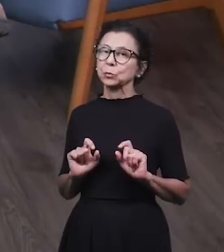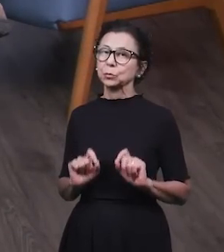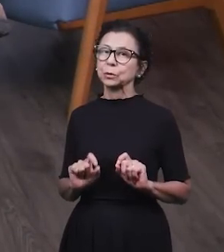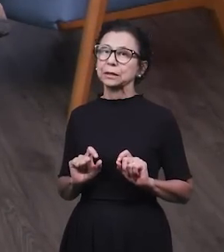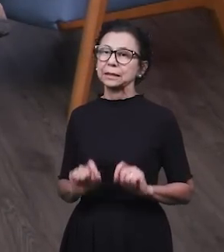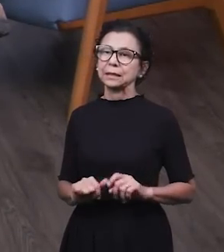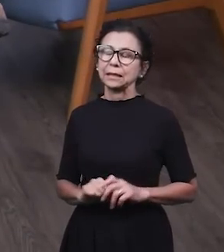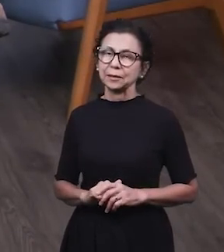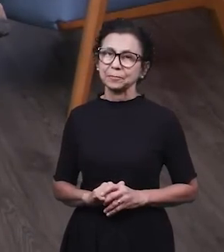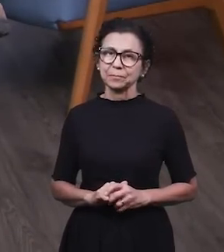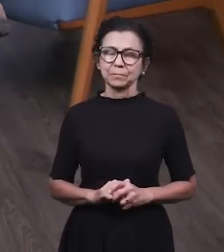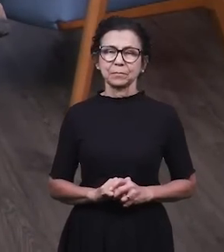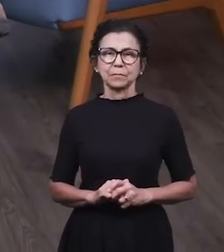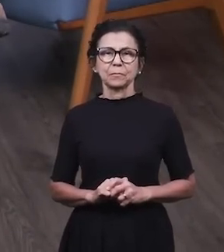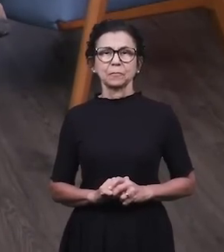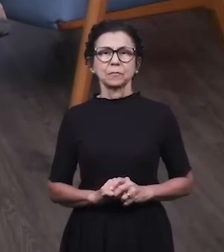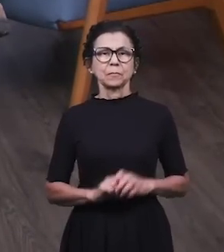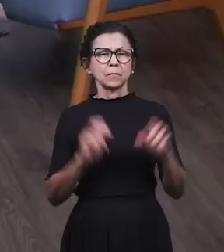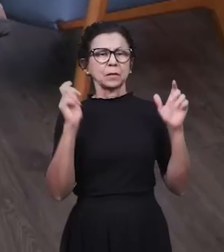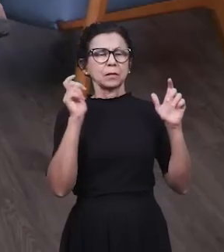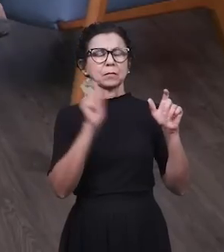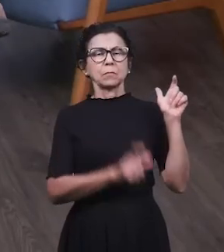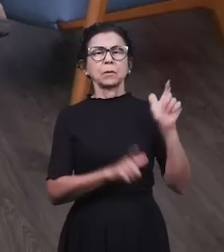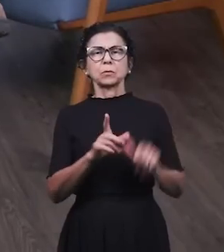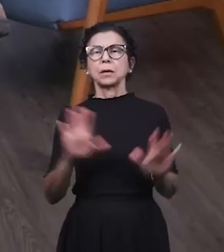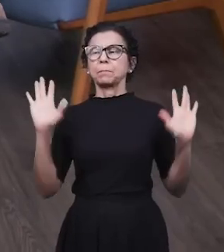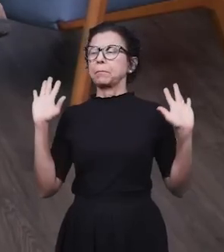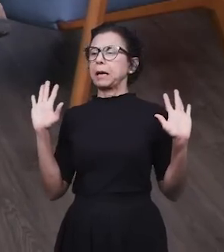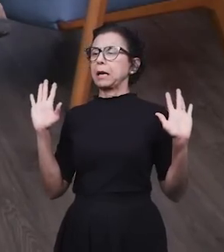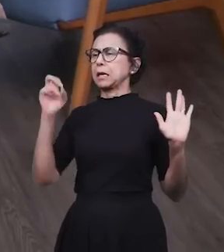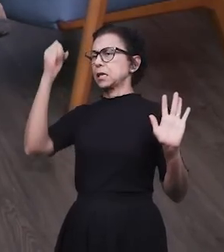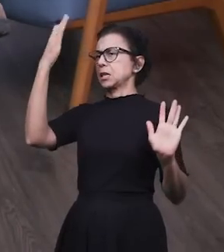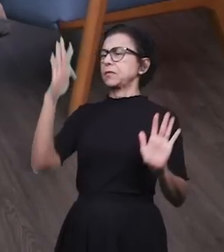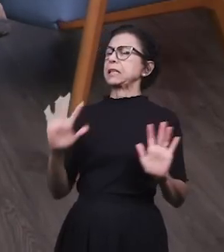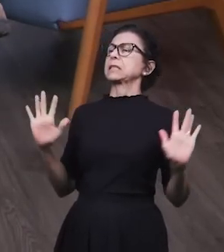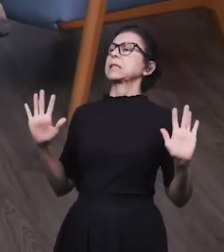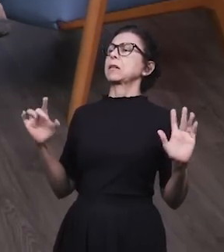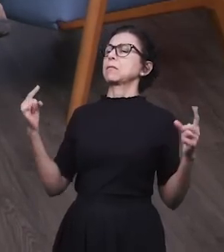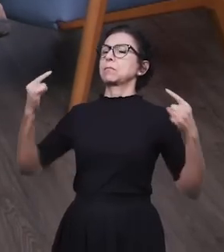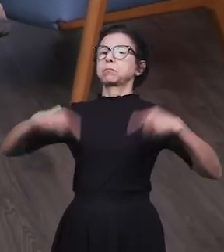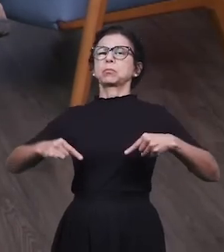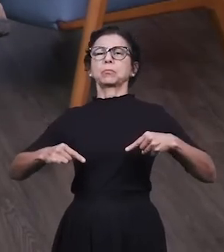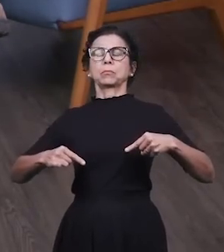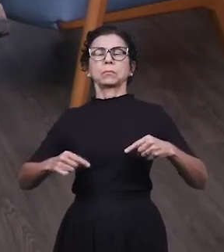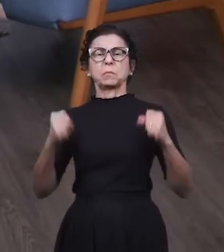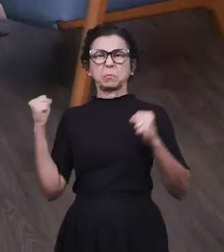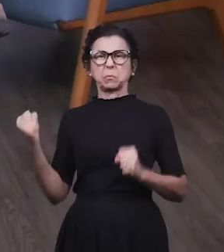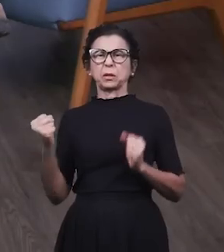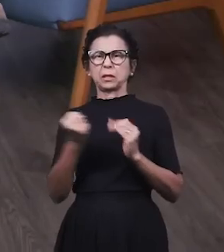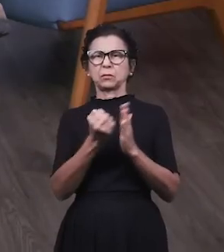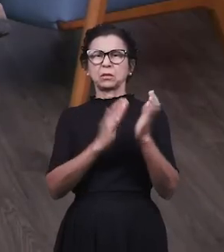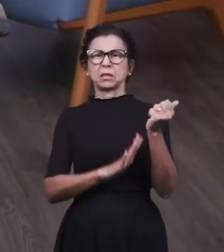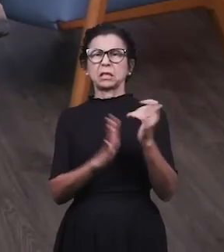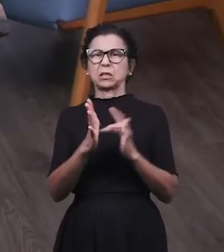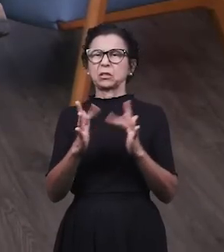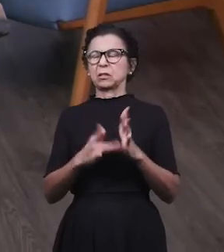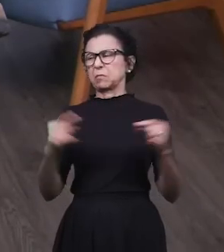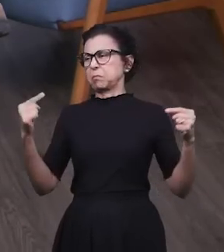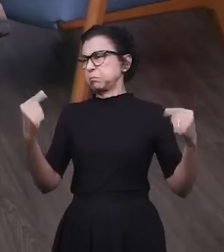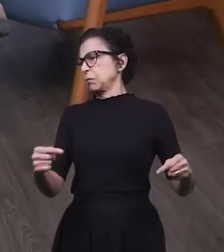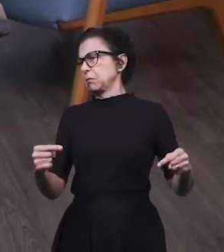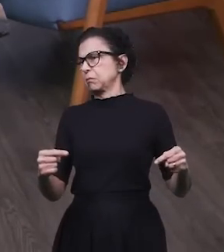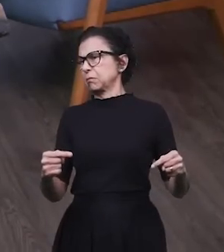se levantam para contestar a revelação, para negar o poder do sangue de Jesus, para negar